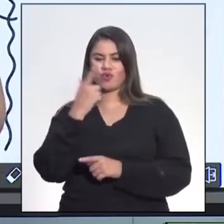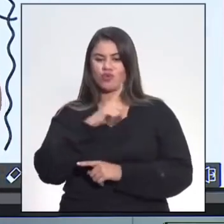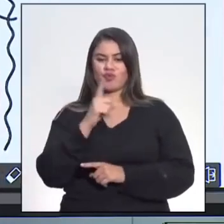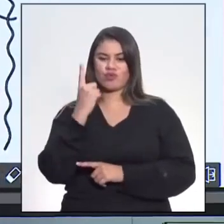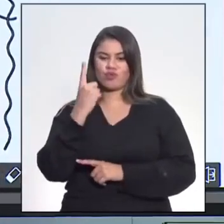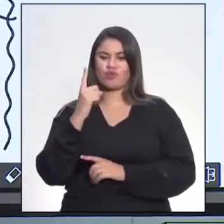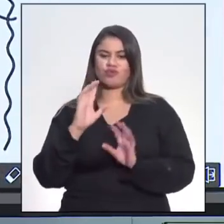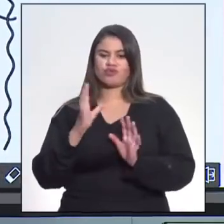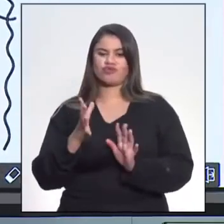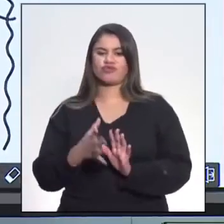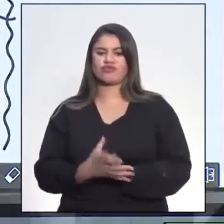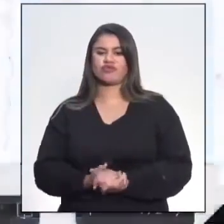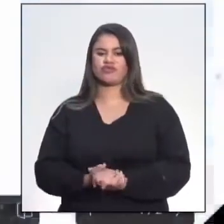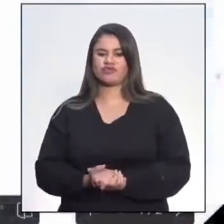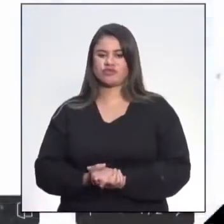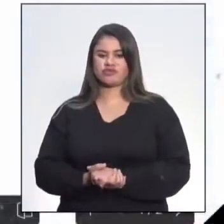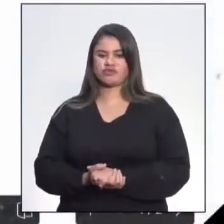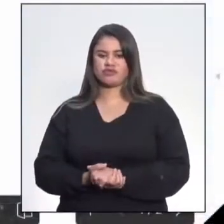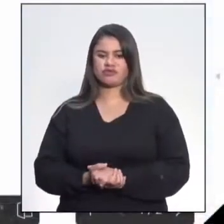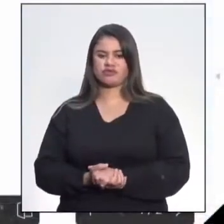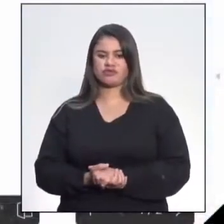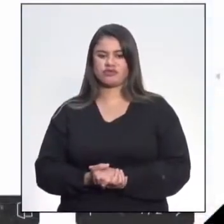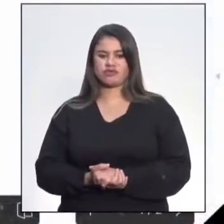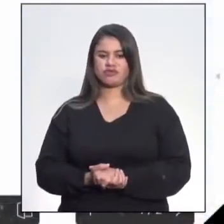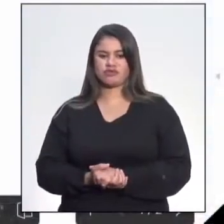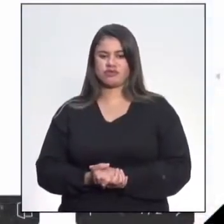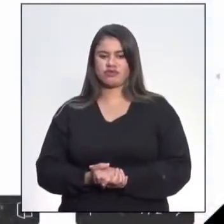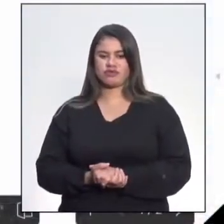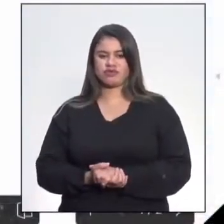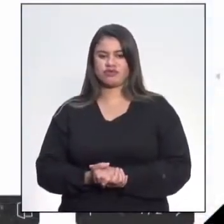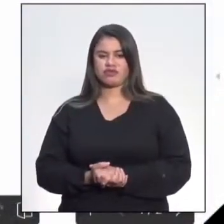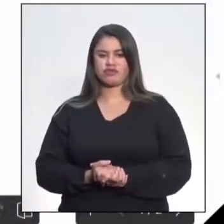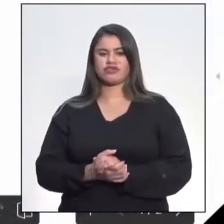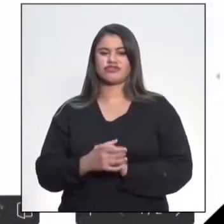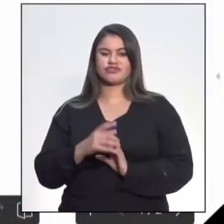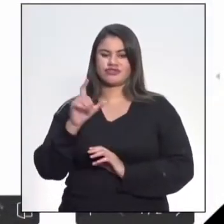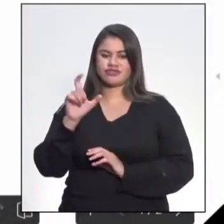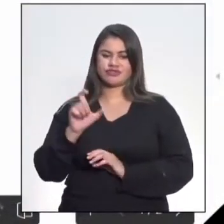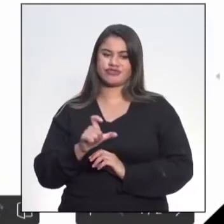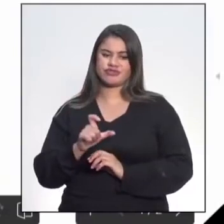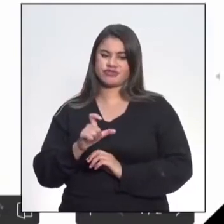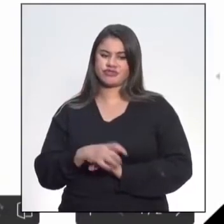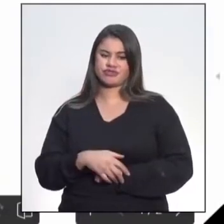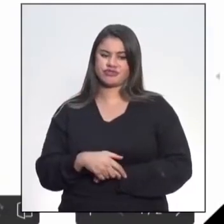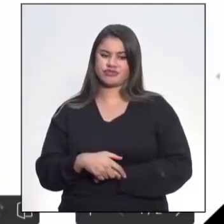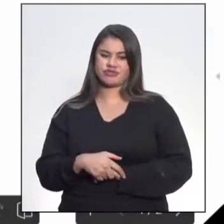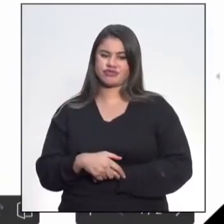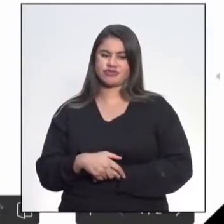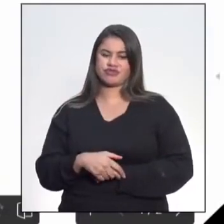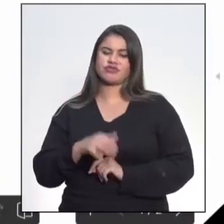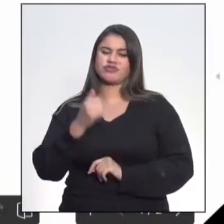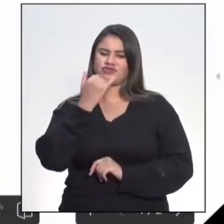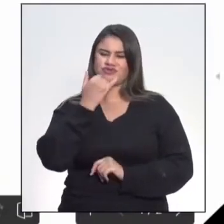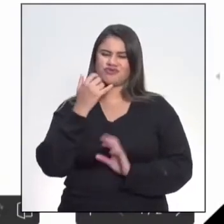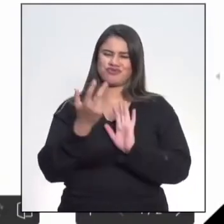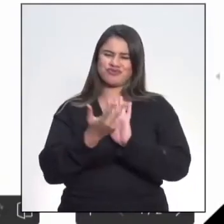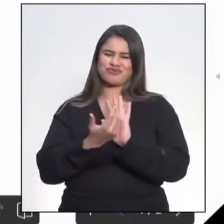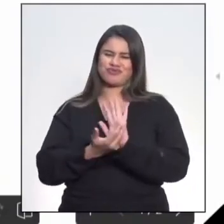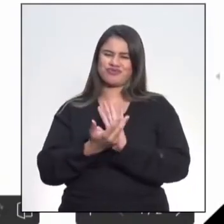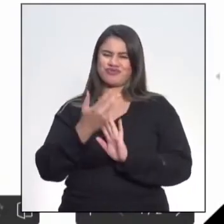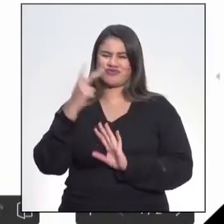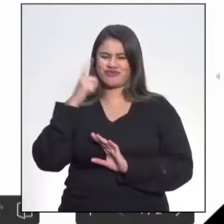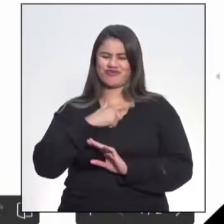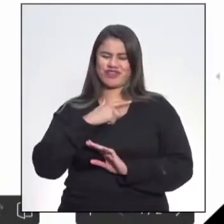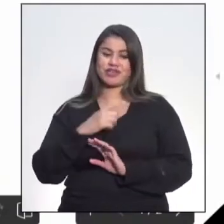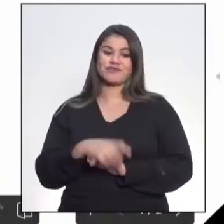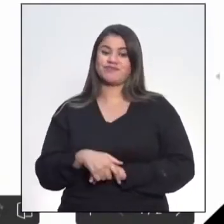aqui, ficou torto. Não faz mal, faz parte. X, tá horrível, um dia eu vou melhorar nisso. X e Y,